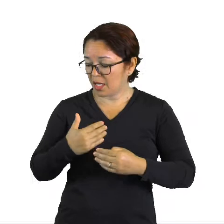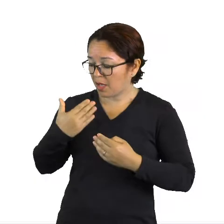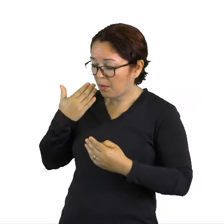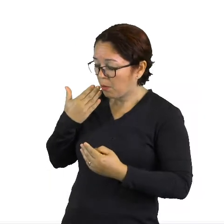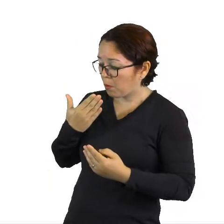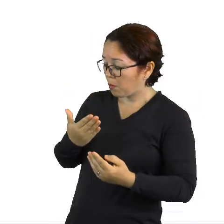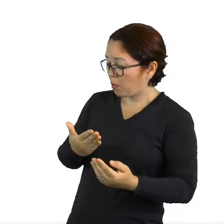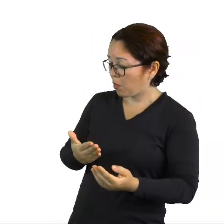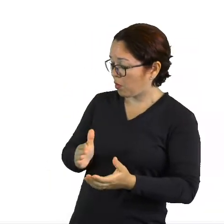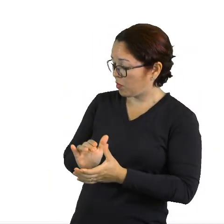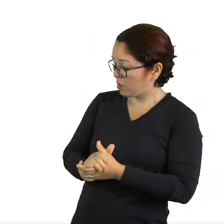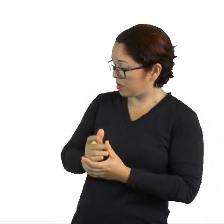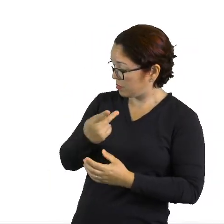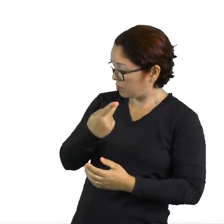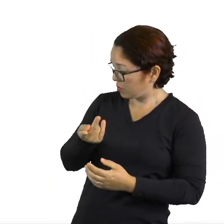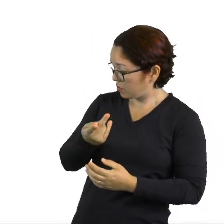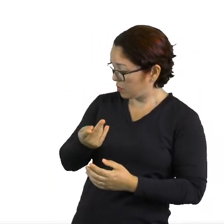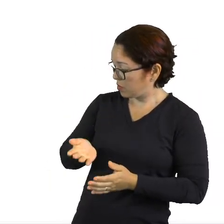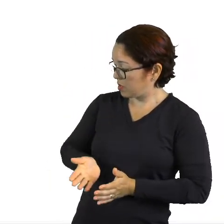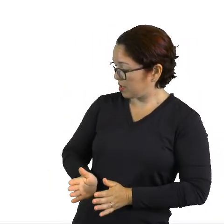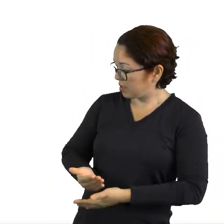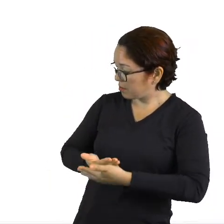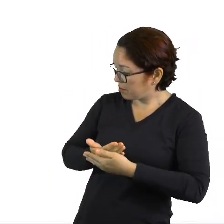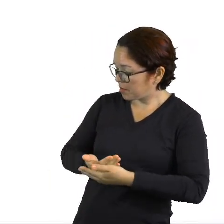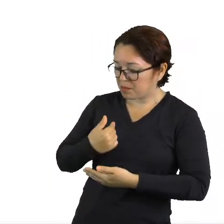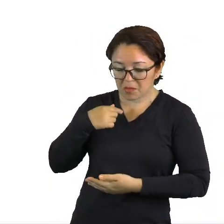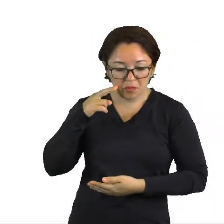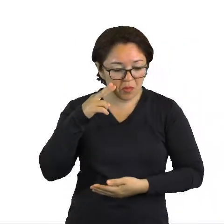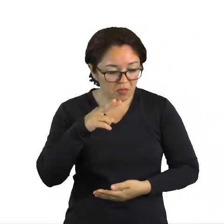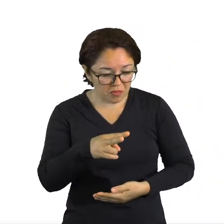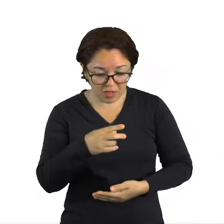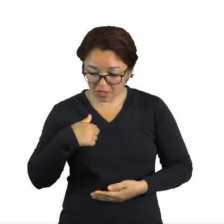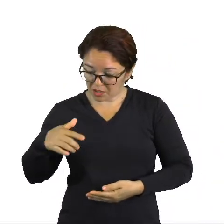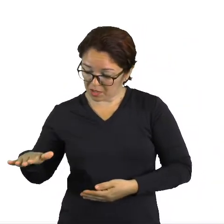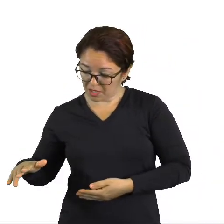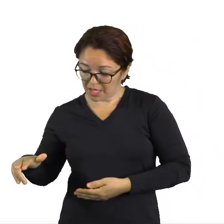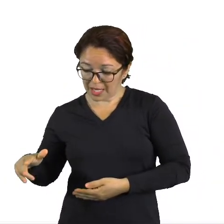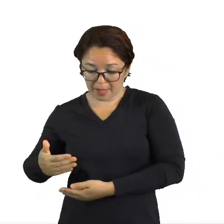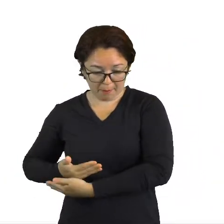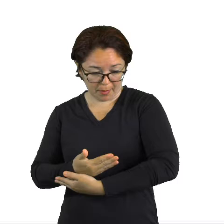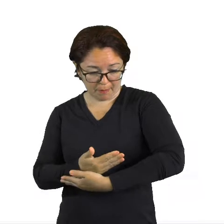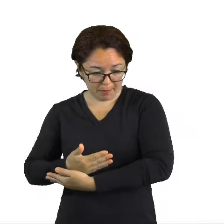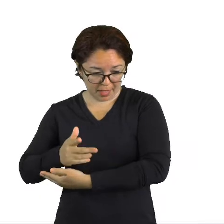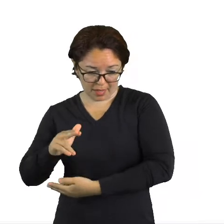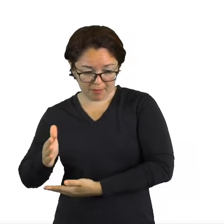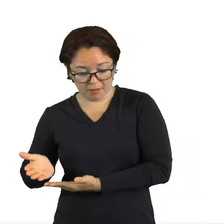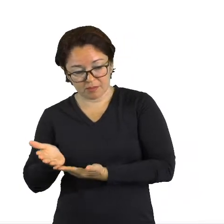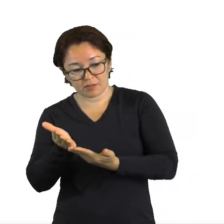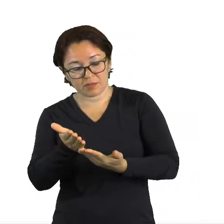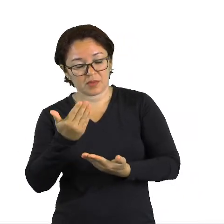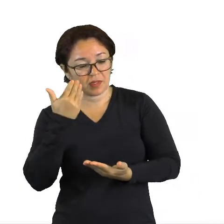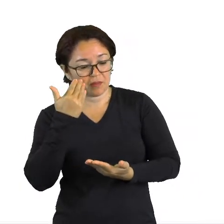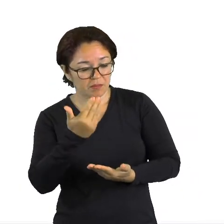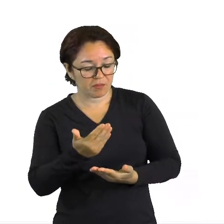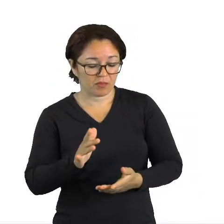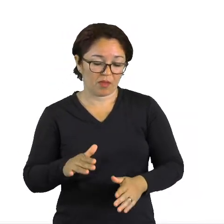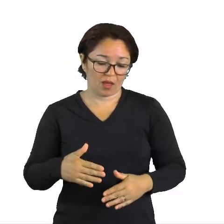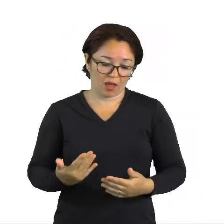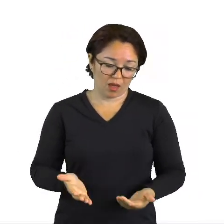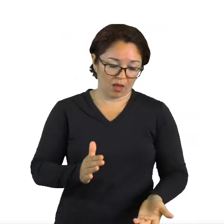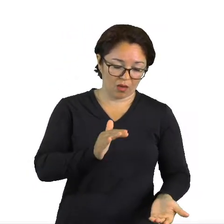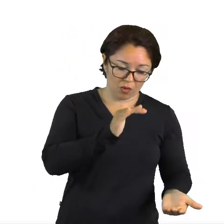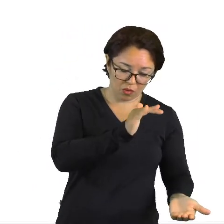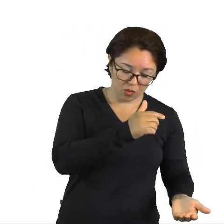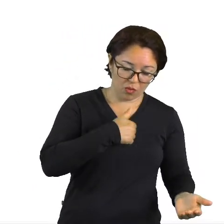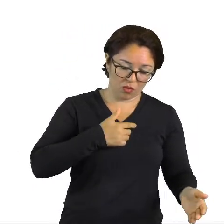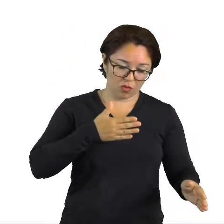a minha primeira irmã. Não é engraçado? Sabe de uma coisa? Agora eu vou regar minha pitangueira porque já faz